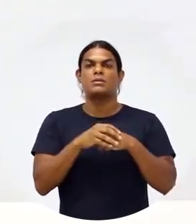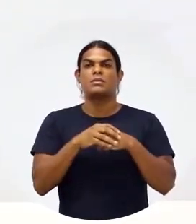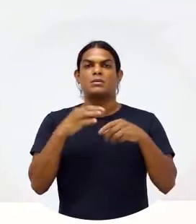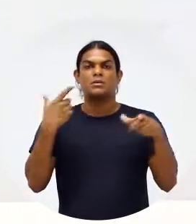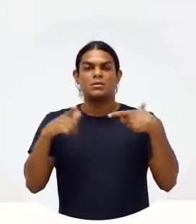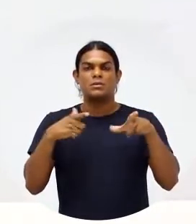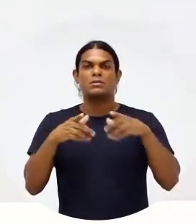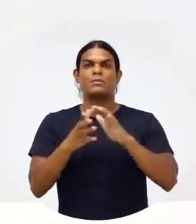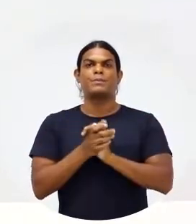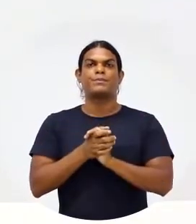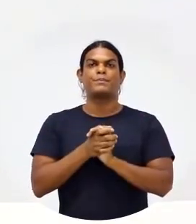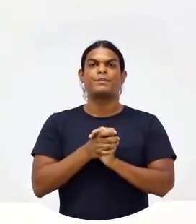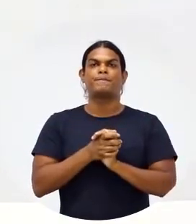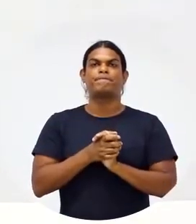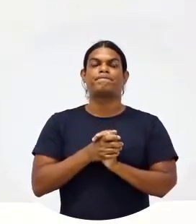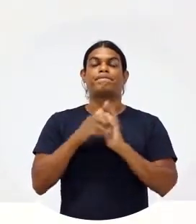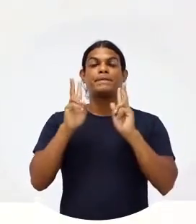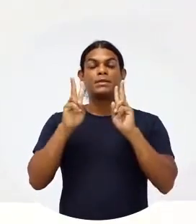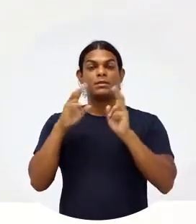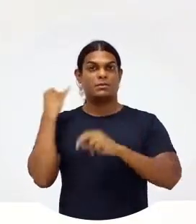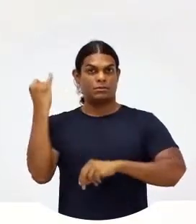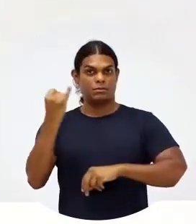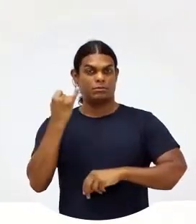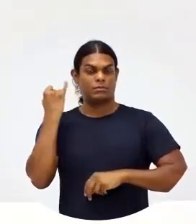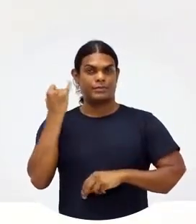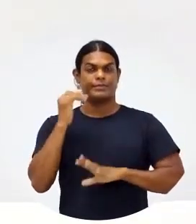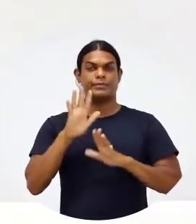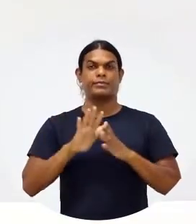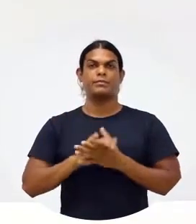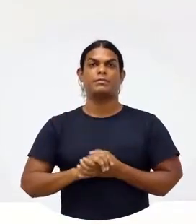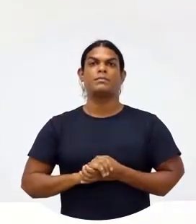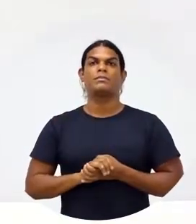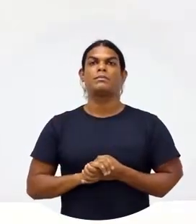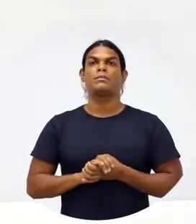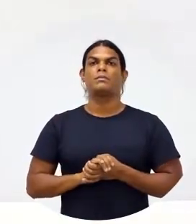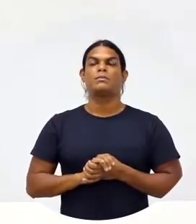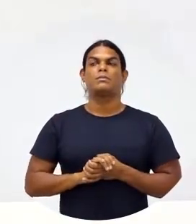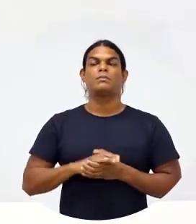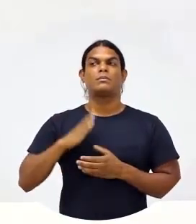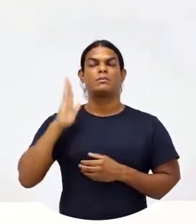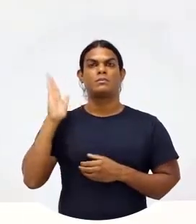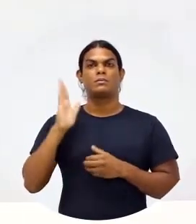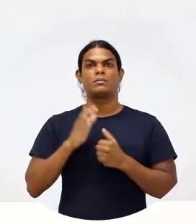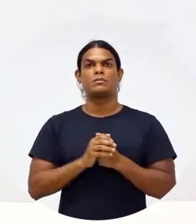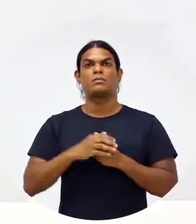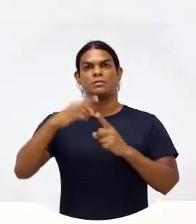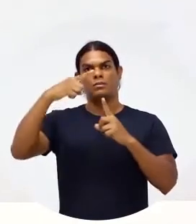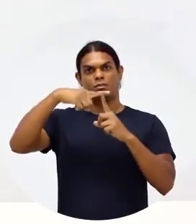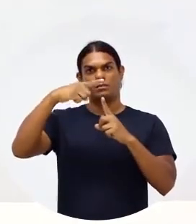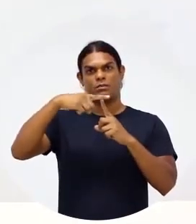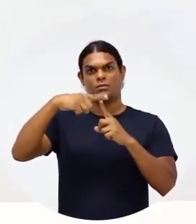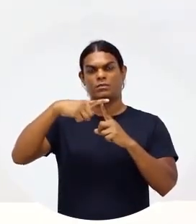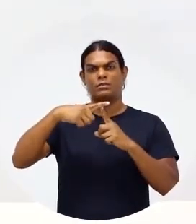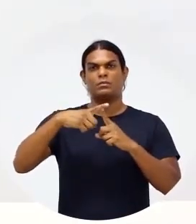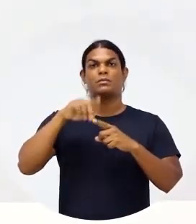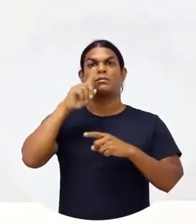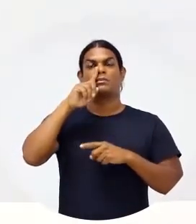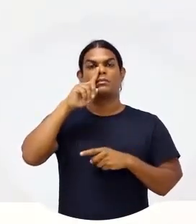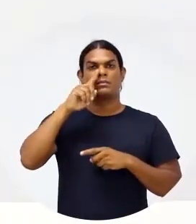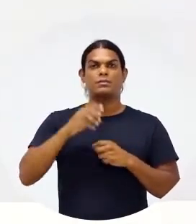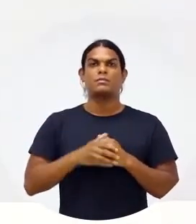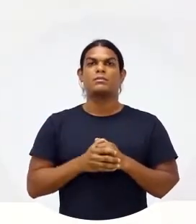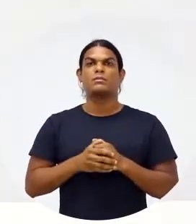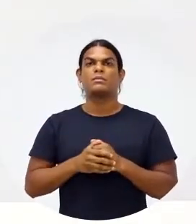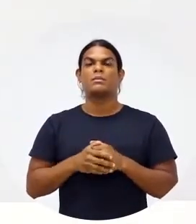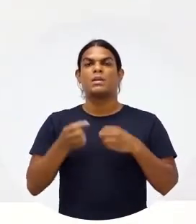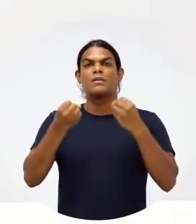duas legendas que não podem deixar de faltar no mapa de risco. Essa primeira legenda é do tipo de risco e é justamente o que vai nos